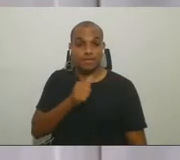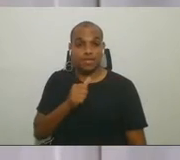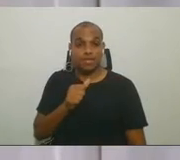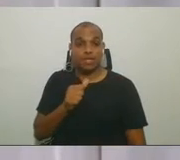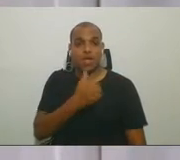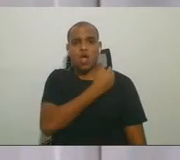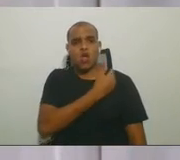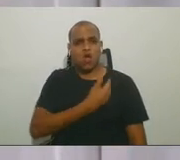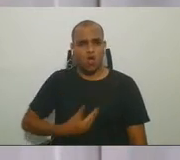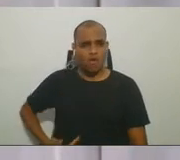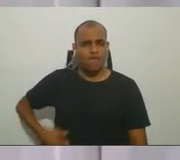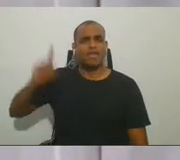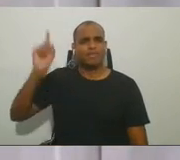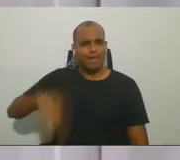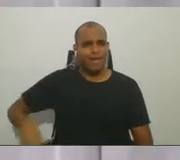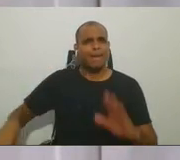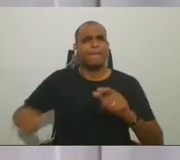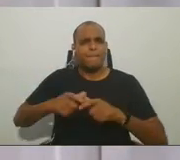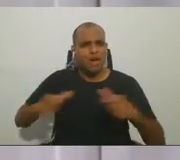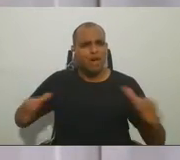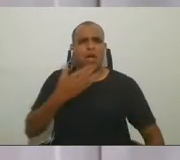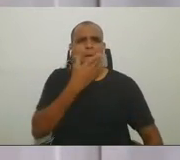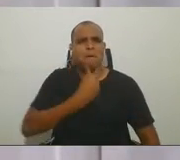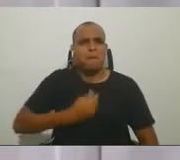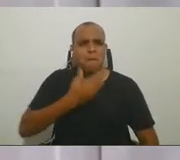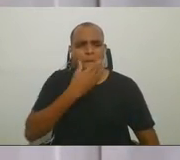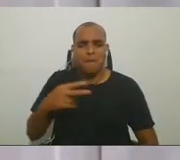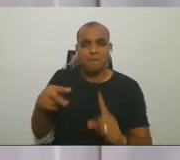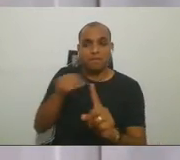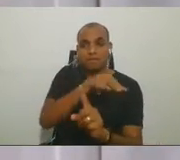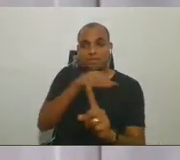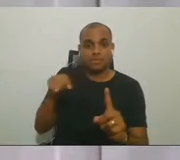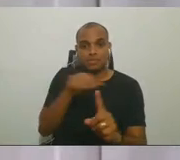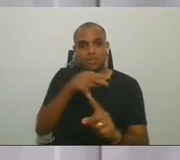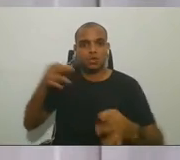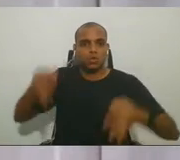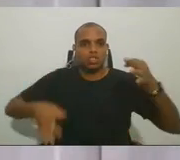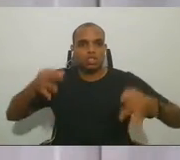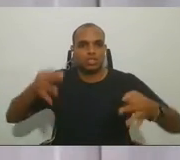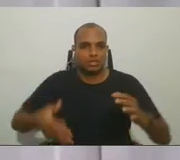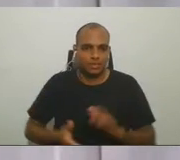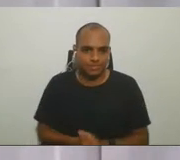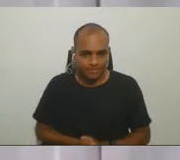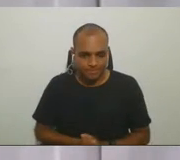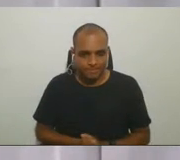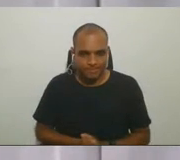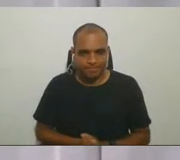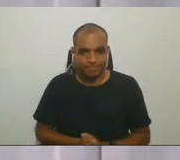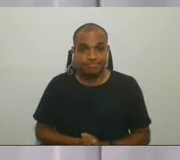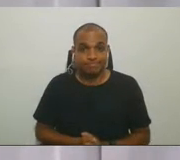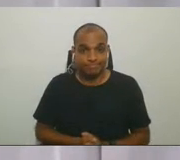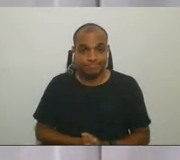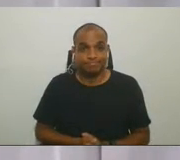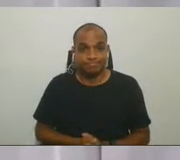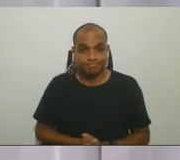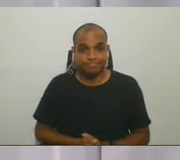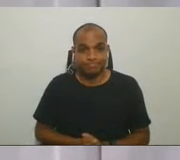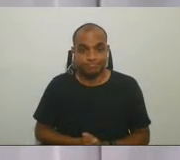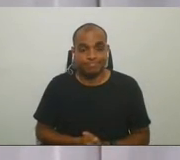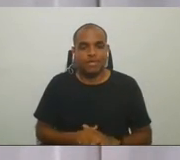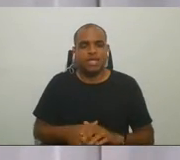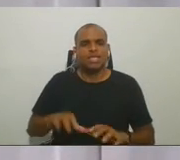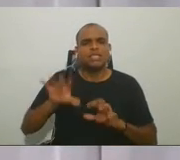é masculino do ponto de vista da jurisprudência, diz Macron.